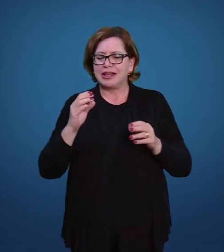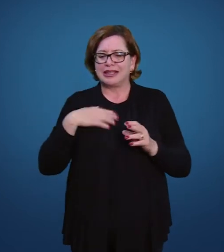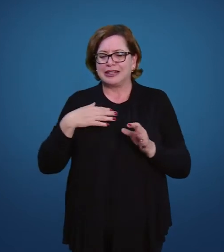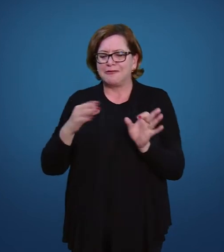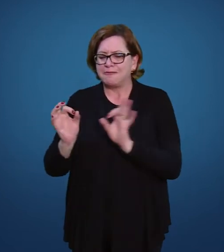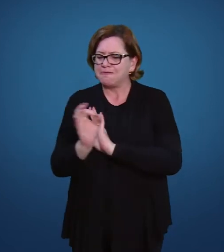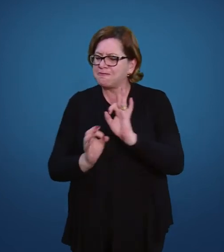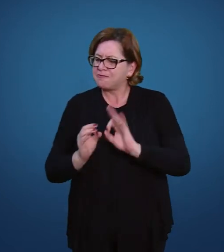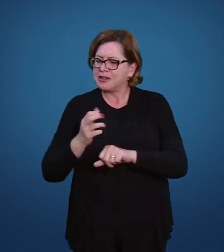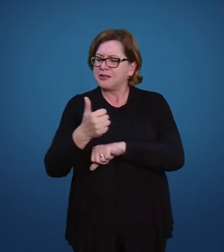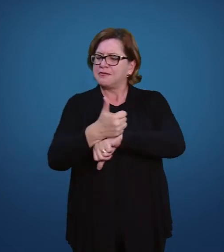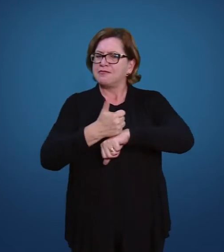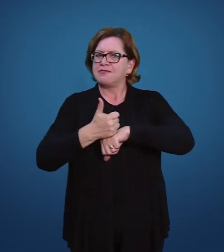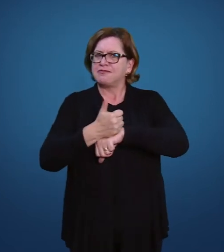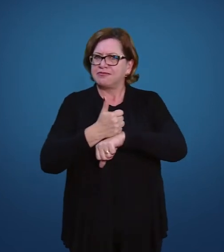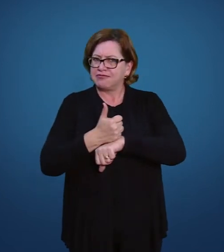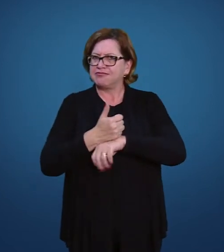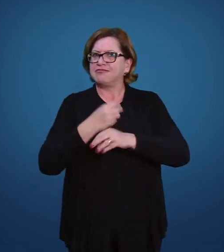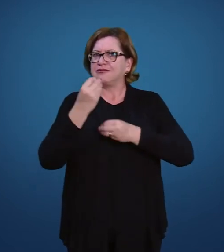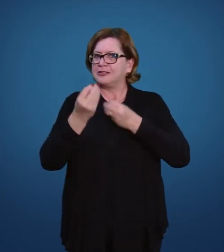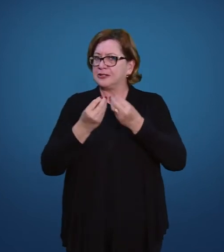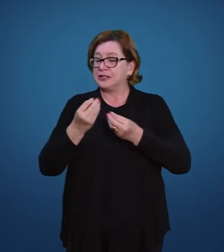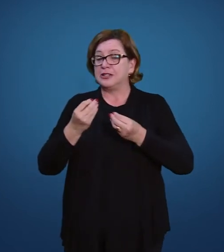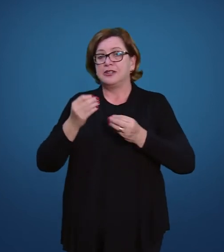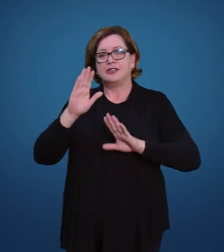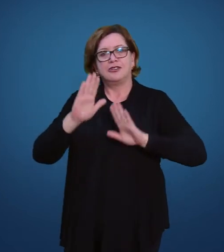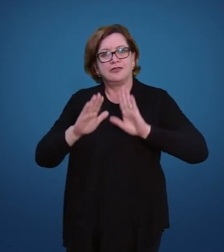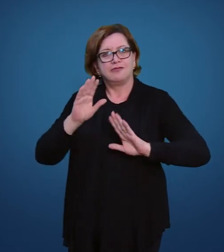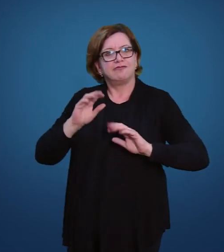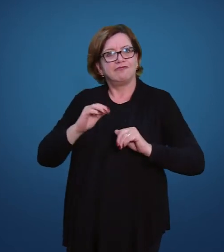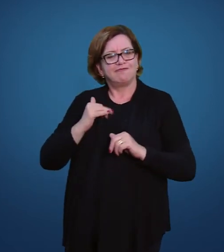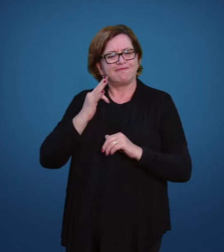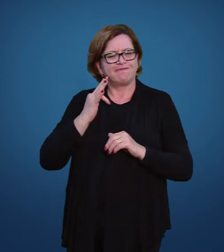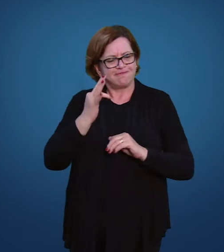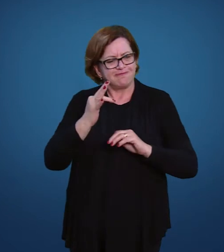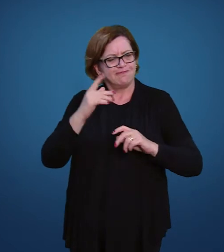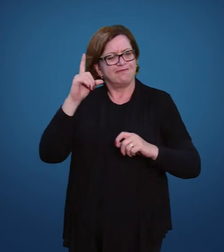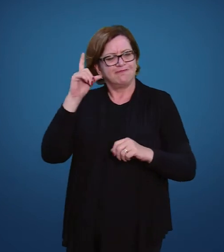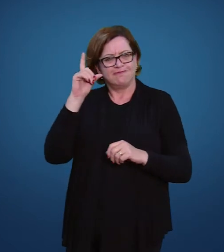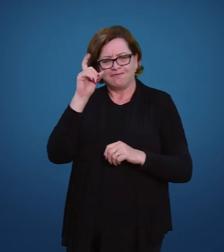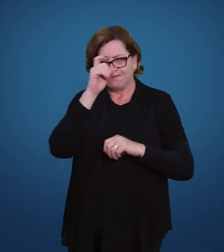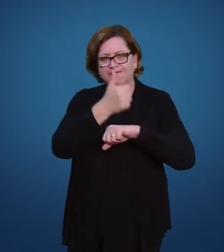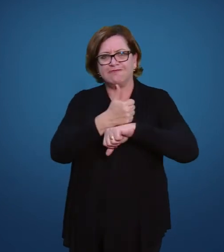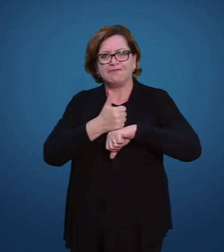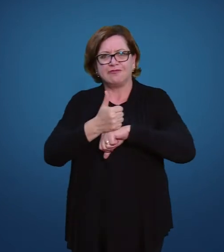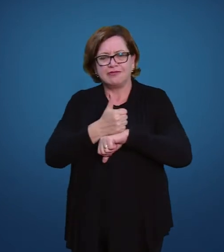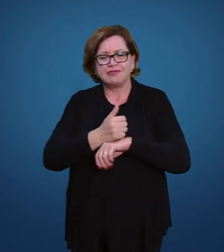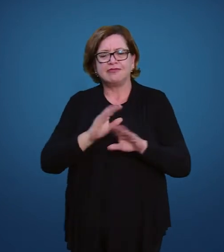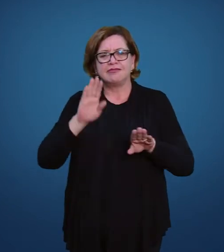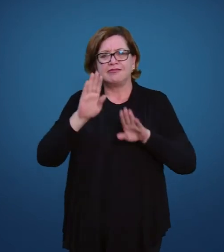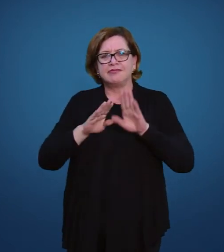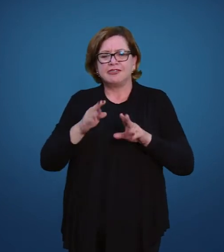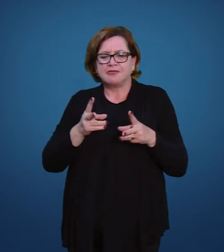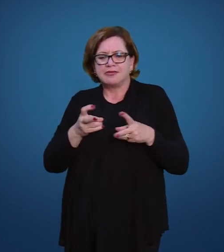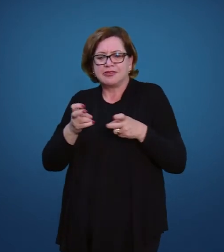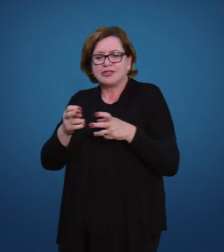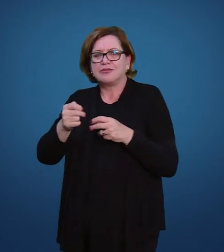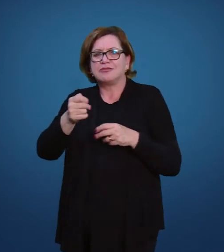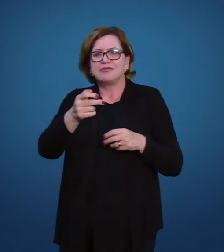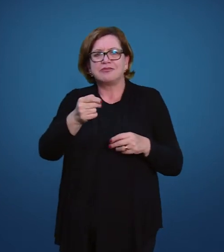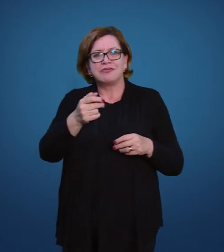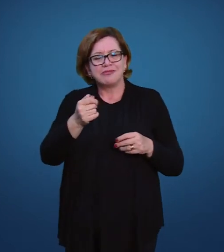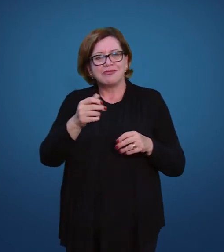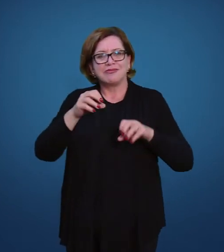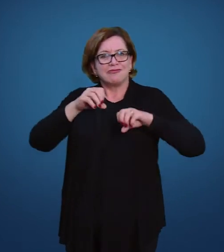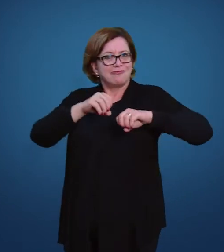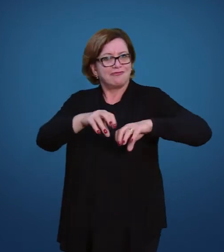um mercado extremamente competitivo, desigual, injusto, e vejo pouco a educação preparando